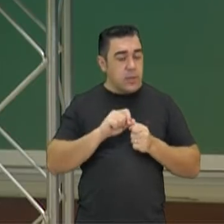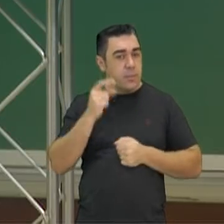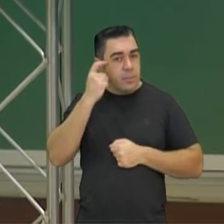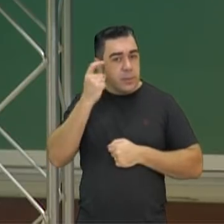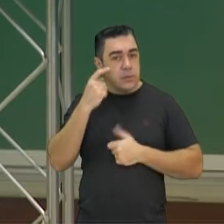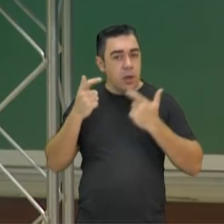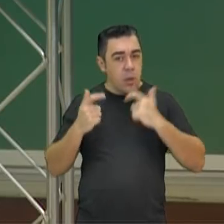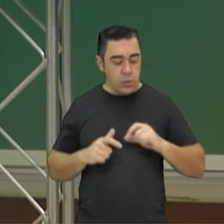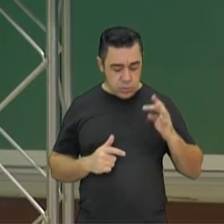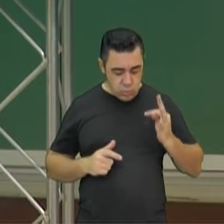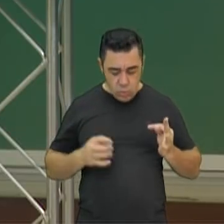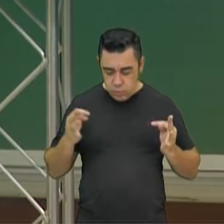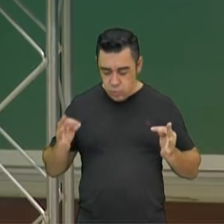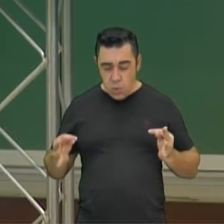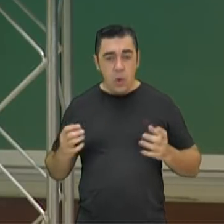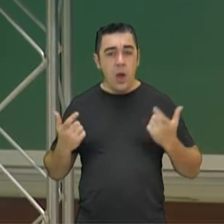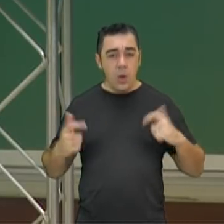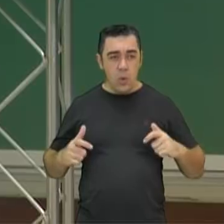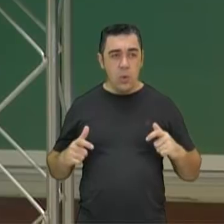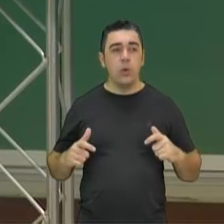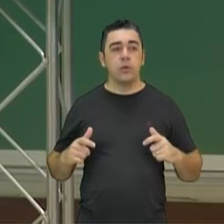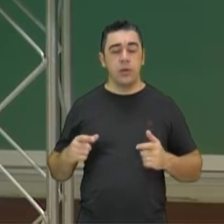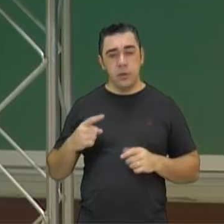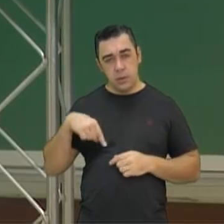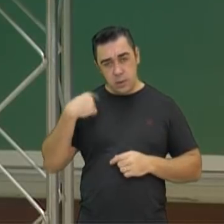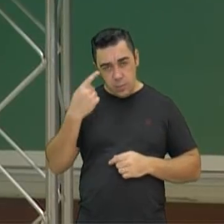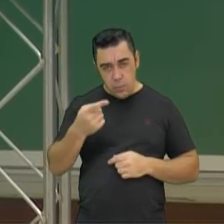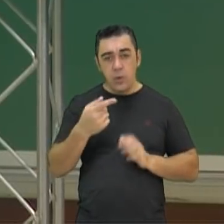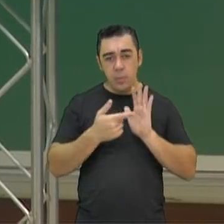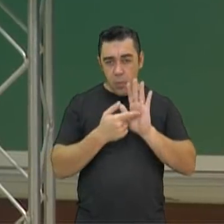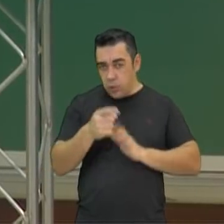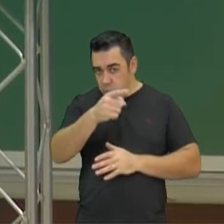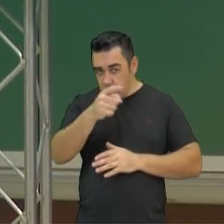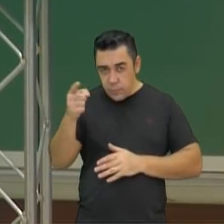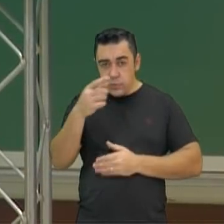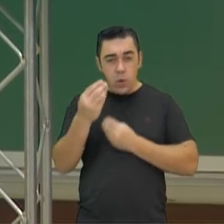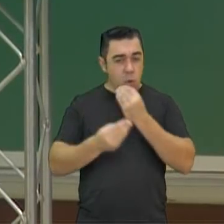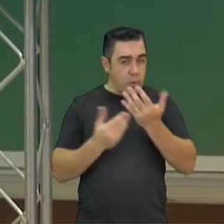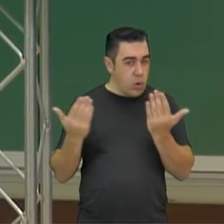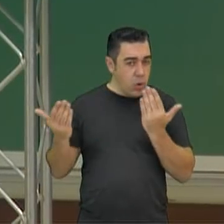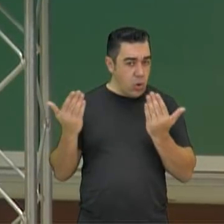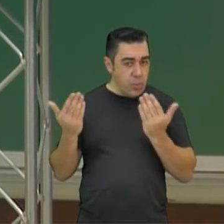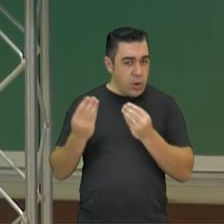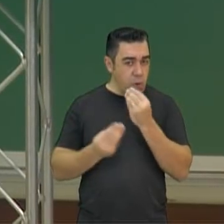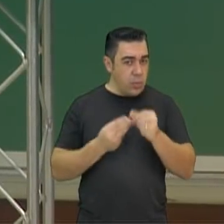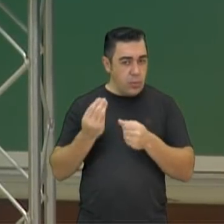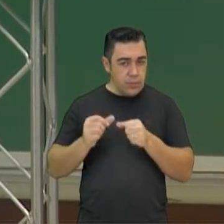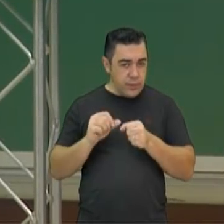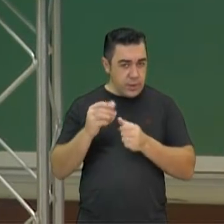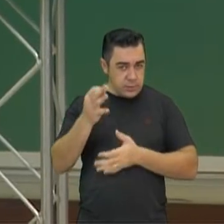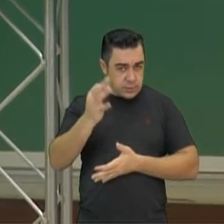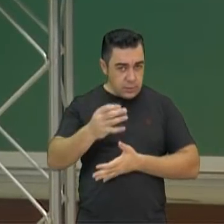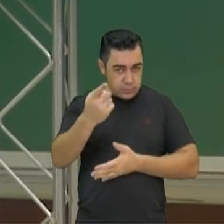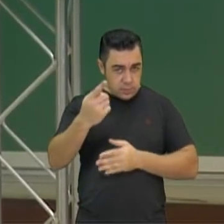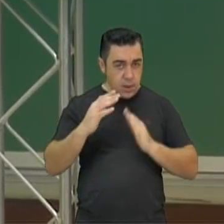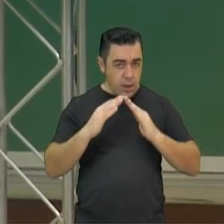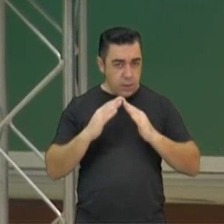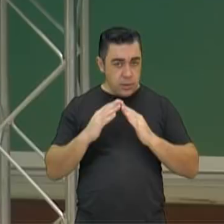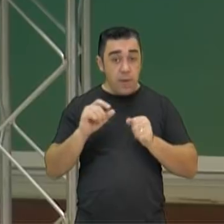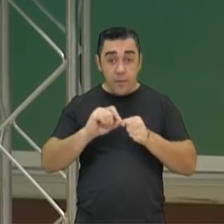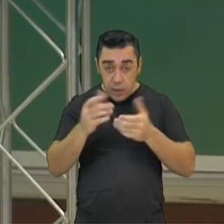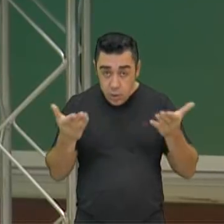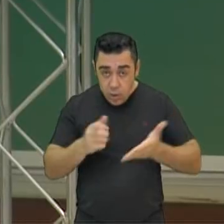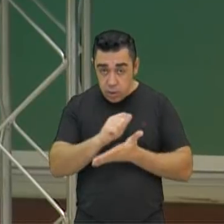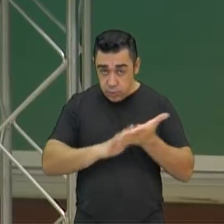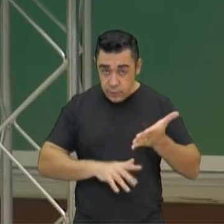pouquinho e daí vocês vão posicionando. Qualquer coisa eu volto no slide ali para vocês depois compararem a montagem de vocês em casa. Okay? Então,